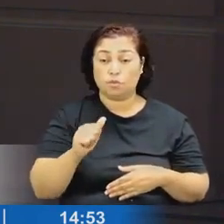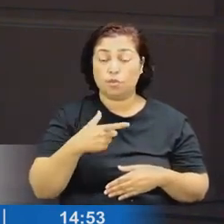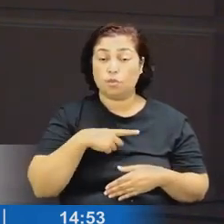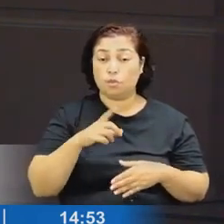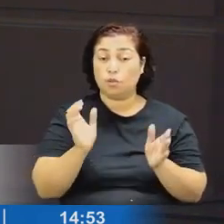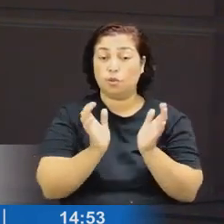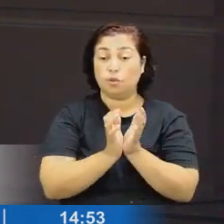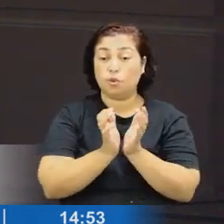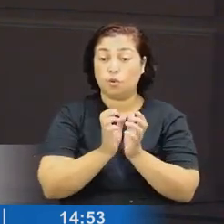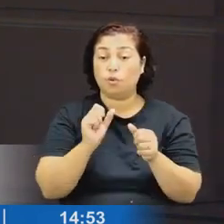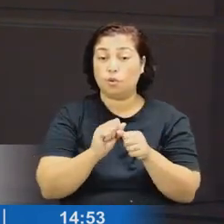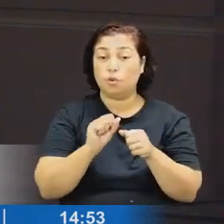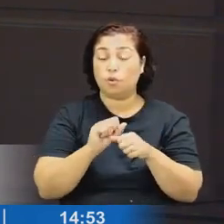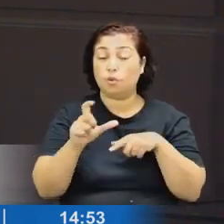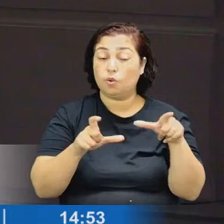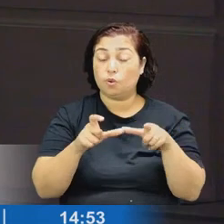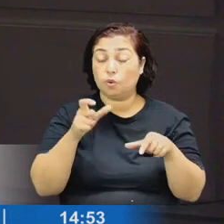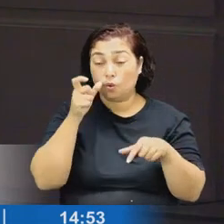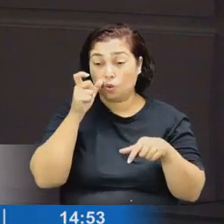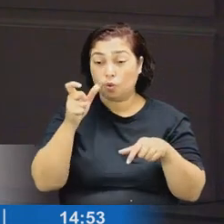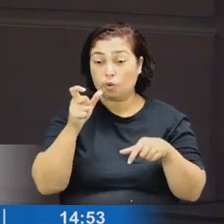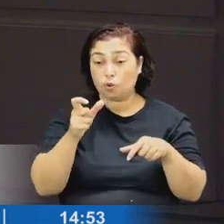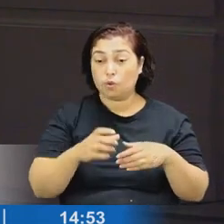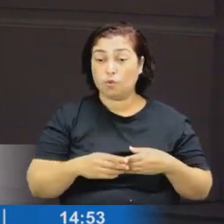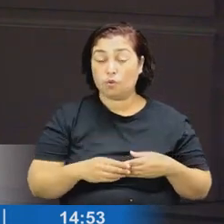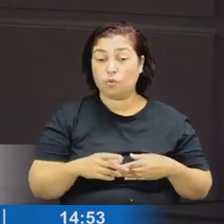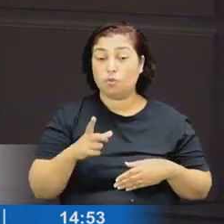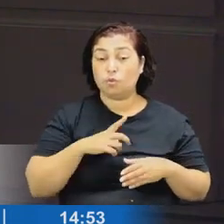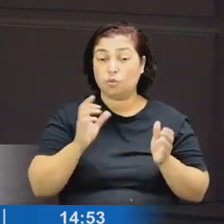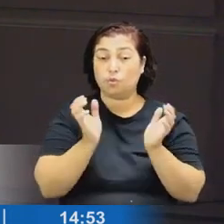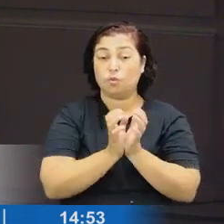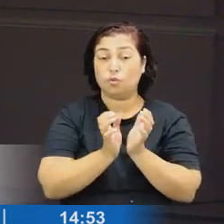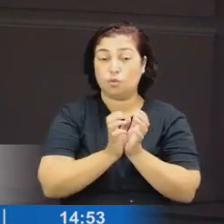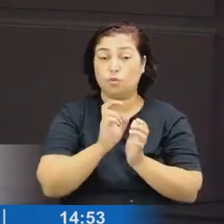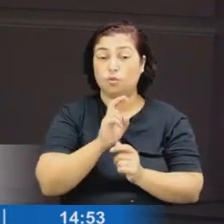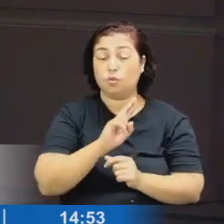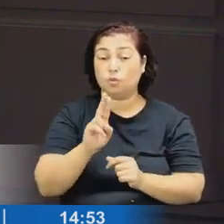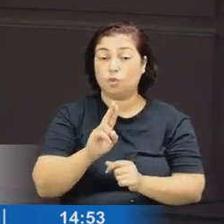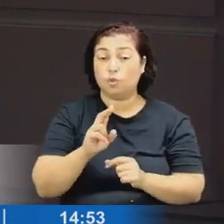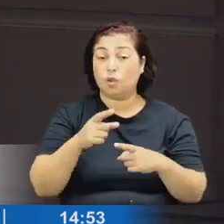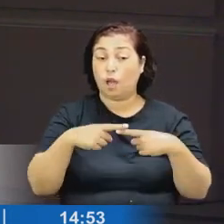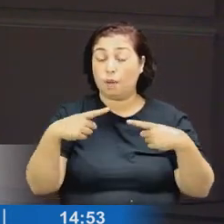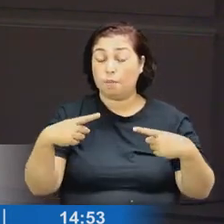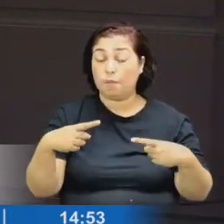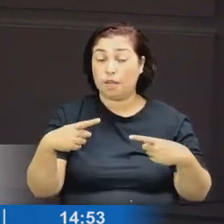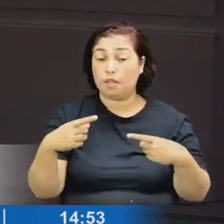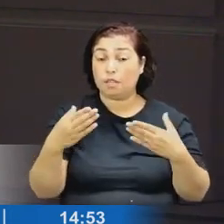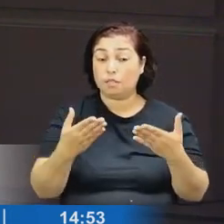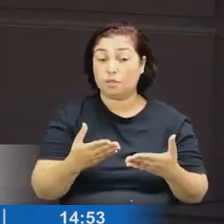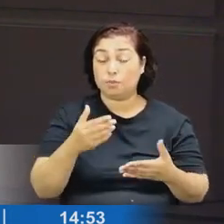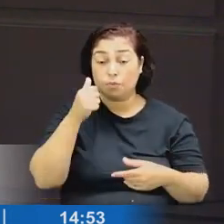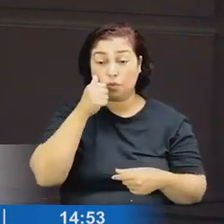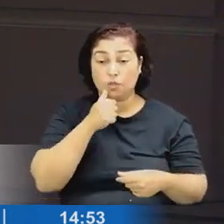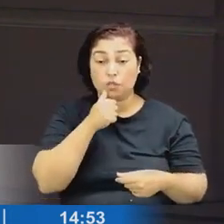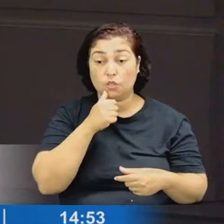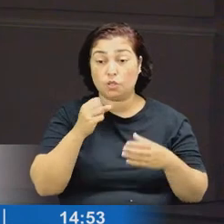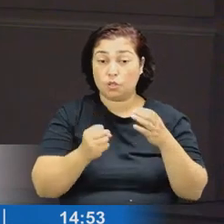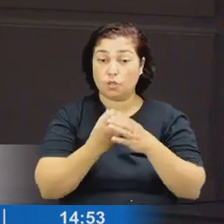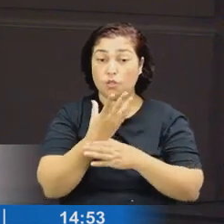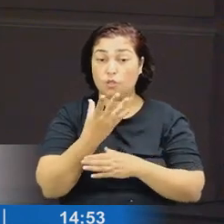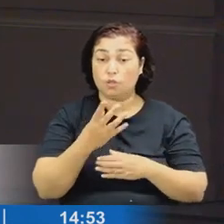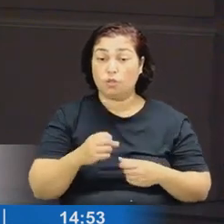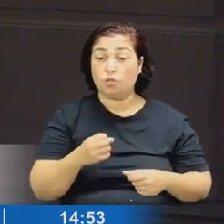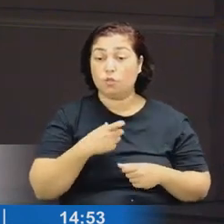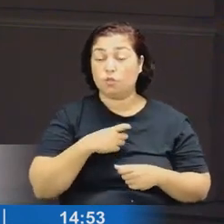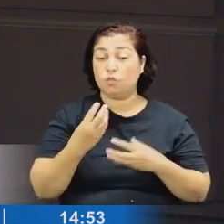um grupo desse ela ela faz um trabalho interessante nessa linha tem um grupo chamado mais por elas ela criou o grupo lá o grupo